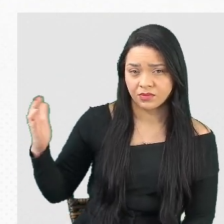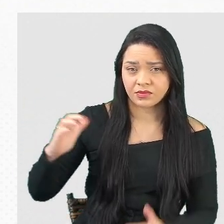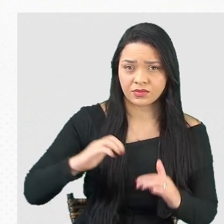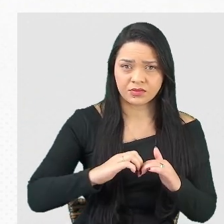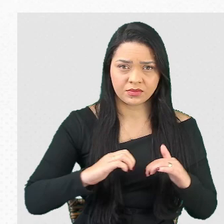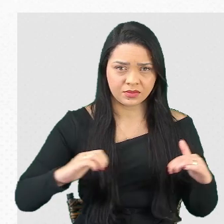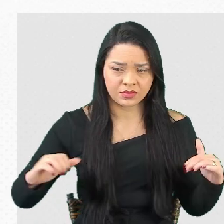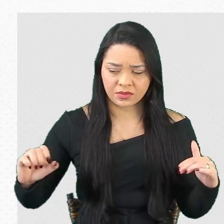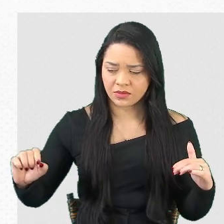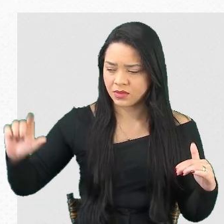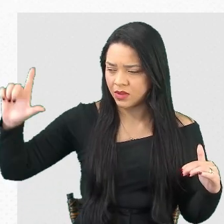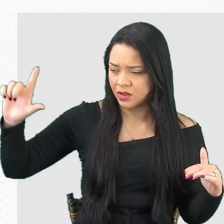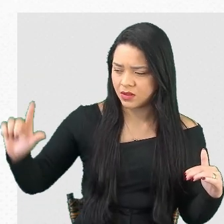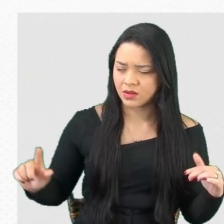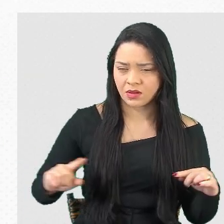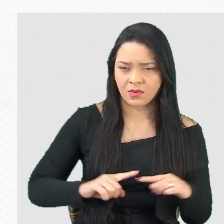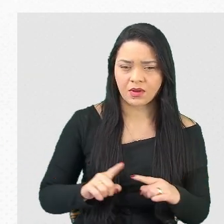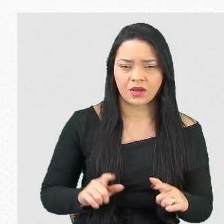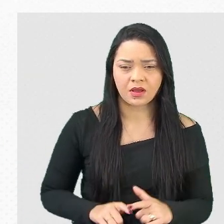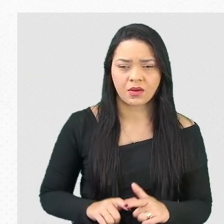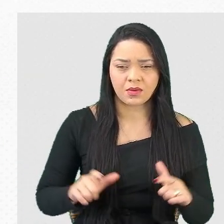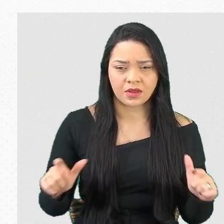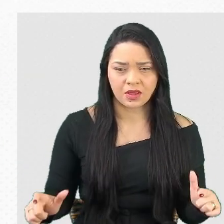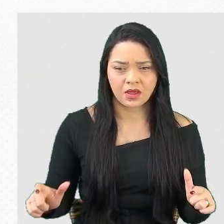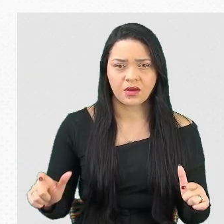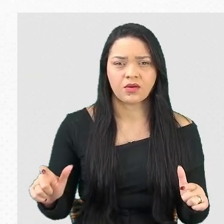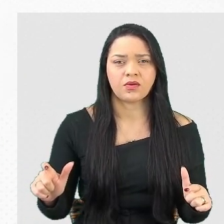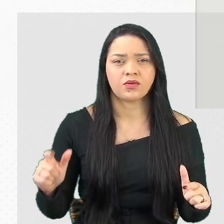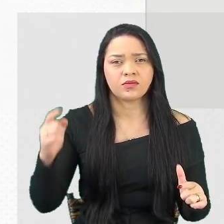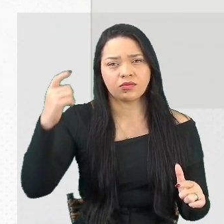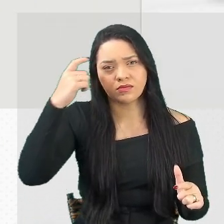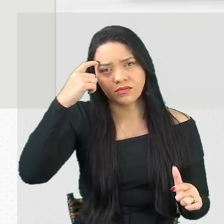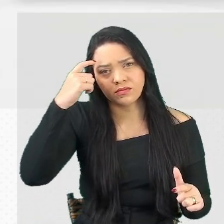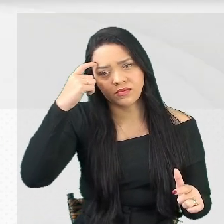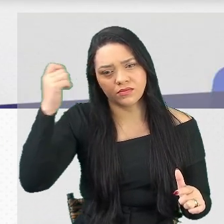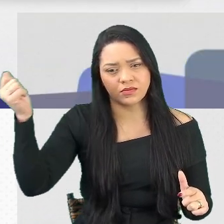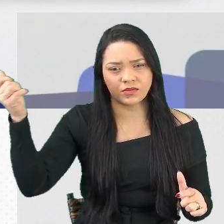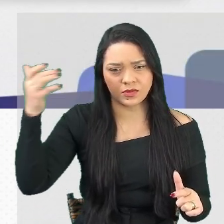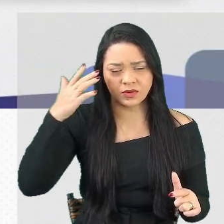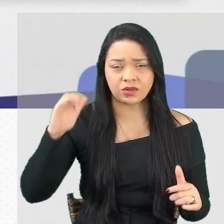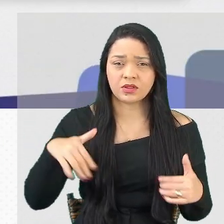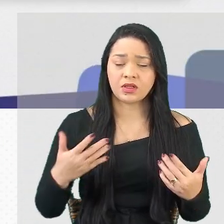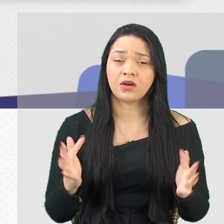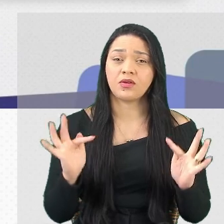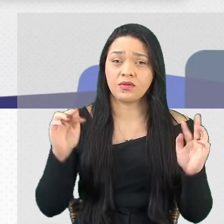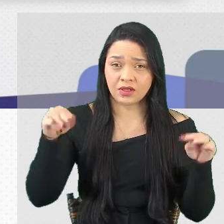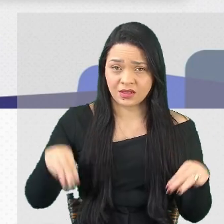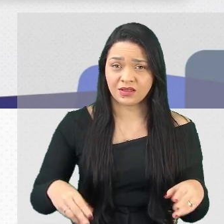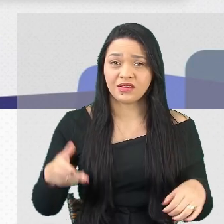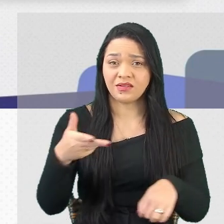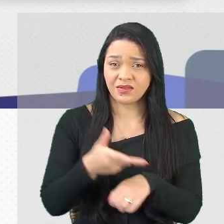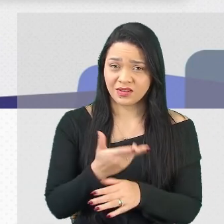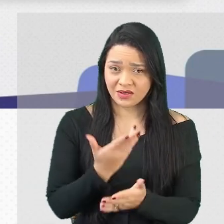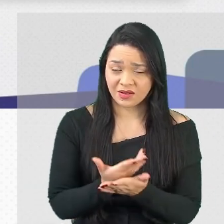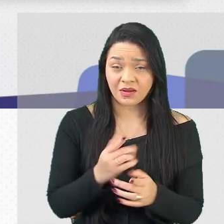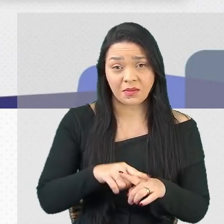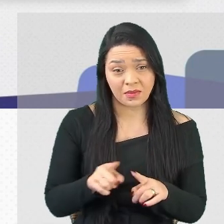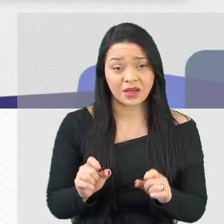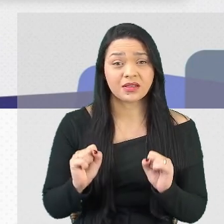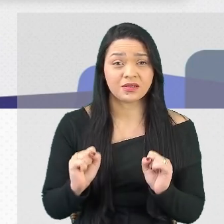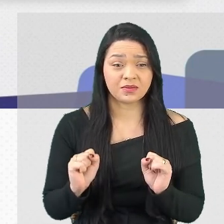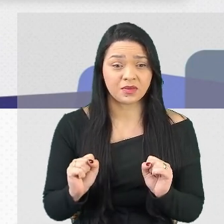baixo, mas aumentava a circulação das ideias iluministas. Nossa aula termina por aqui, mas você